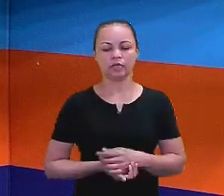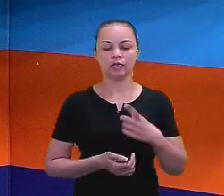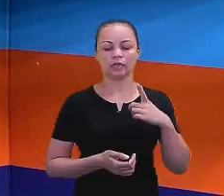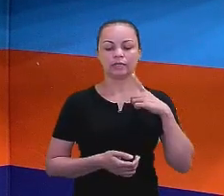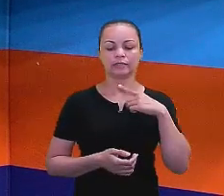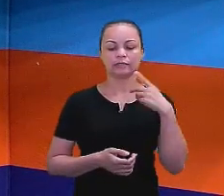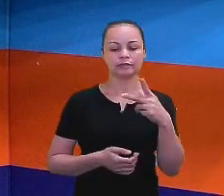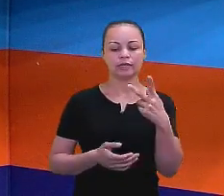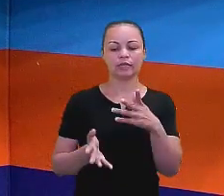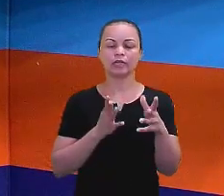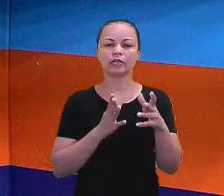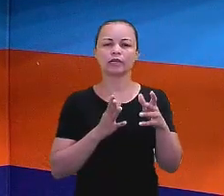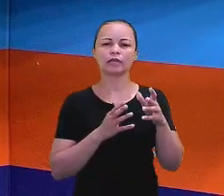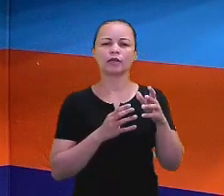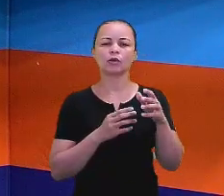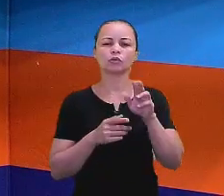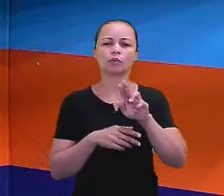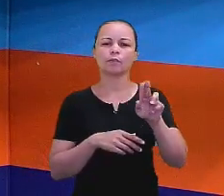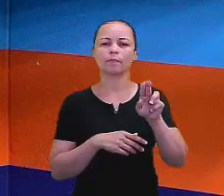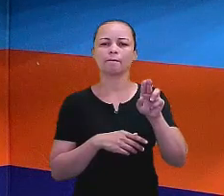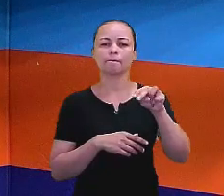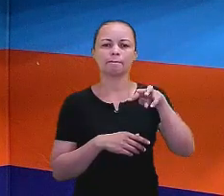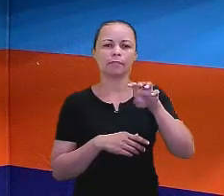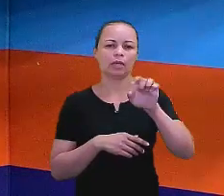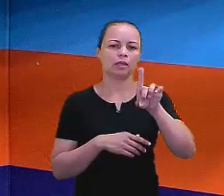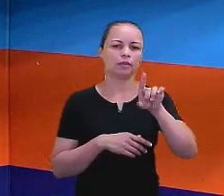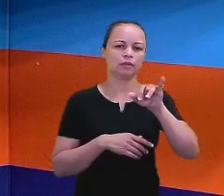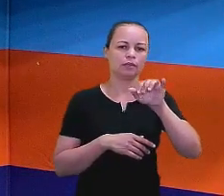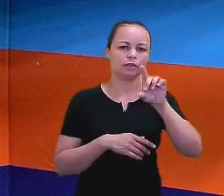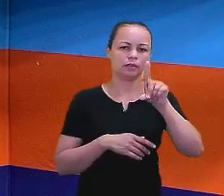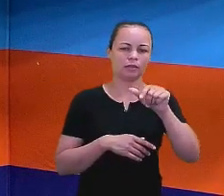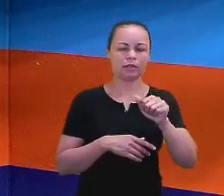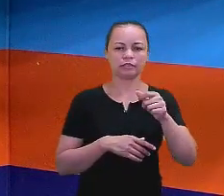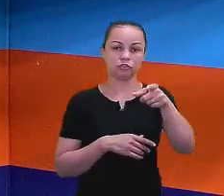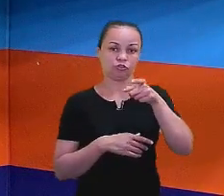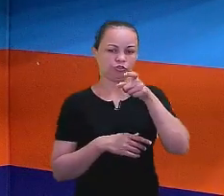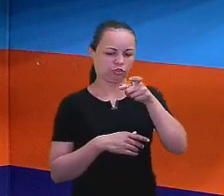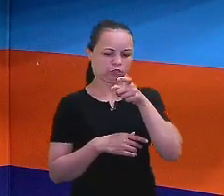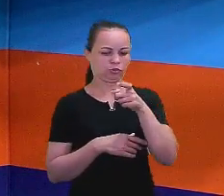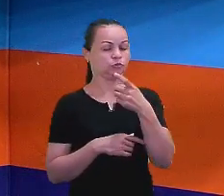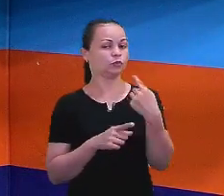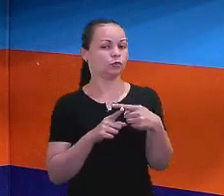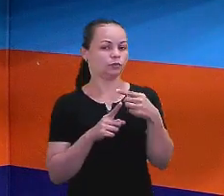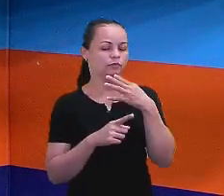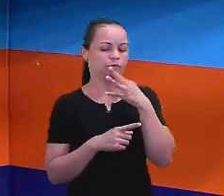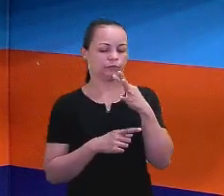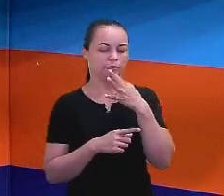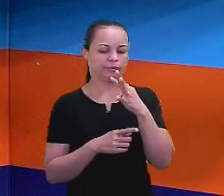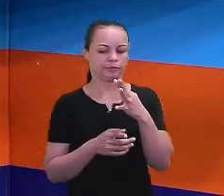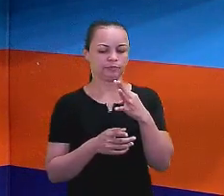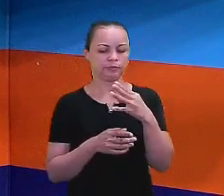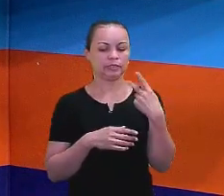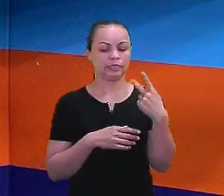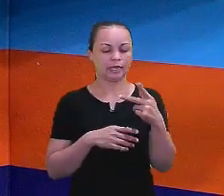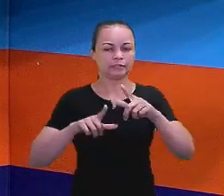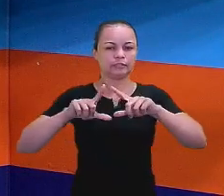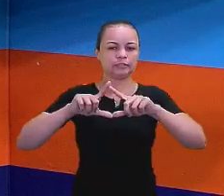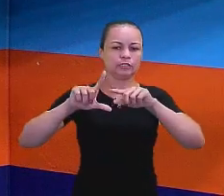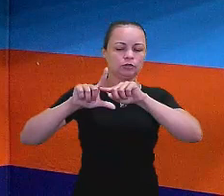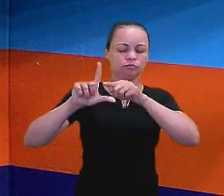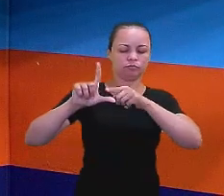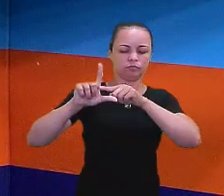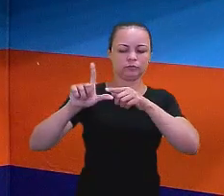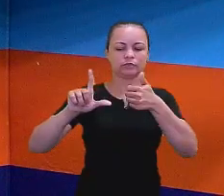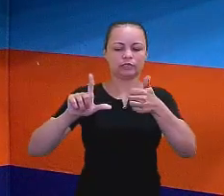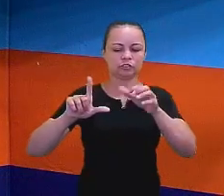essa medida de x, porque eu não conheço. E aí, assim, os três ângulos internos desse triângulo medem 100